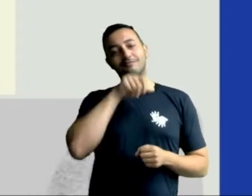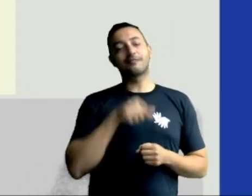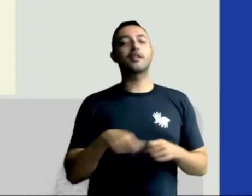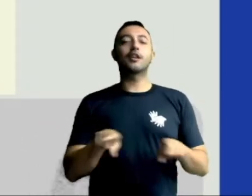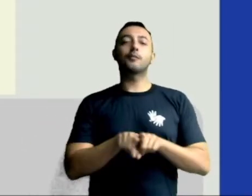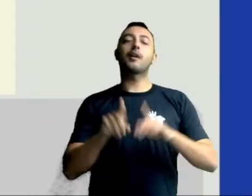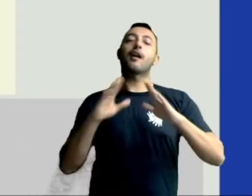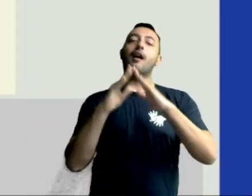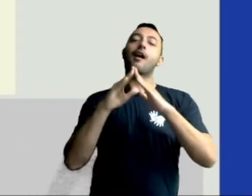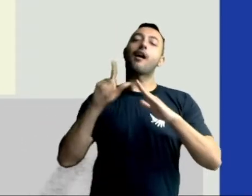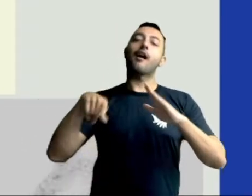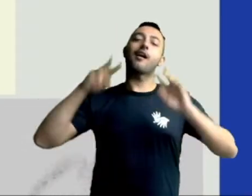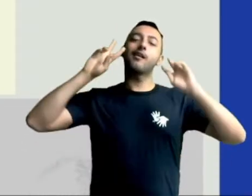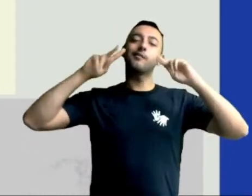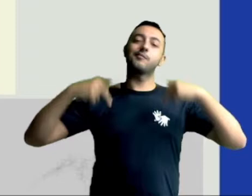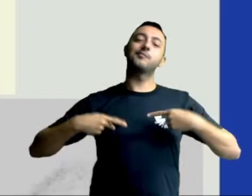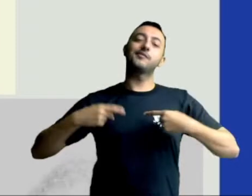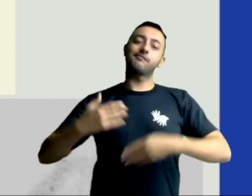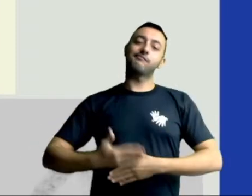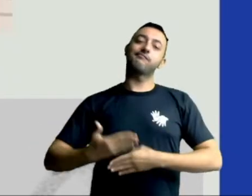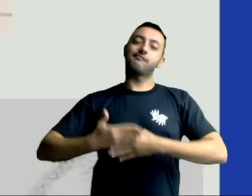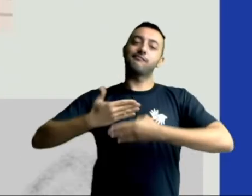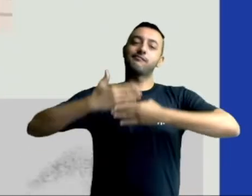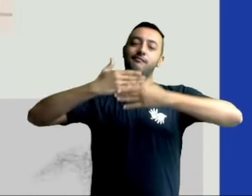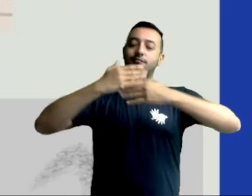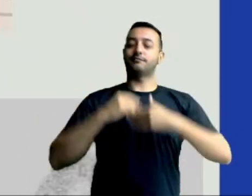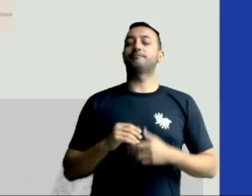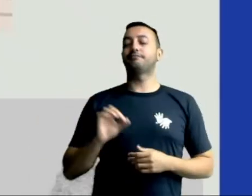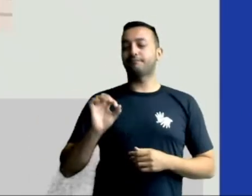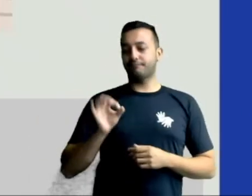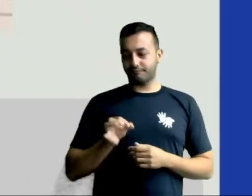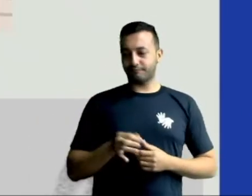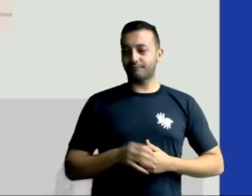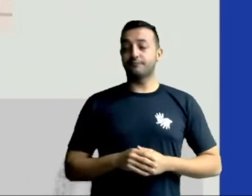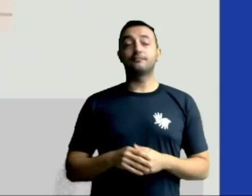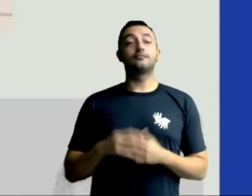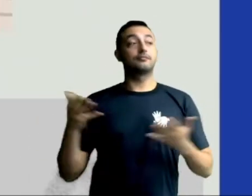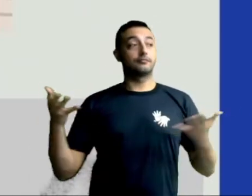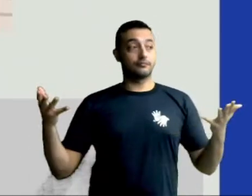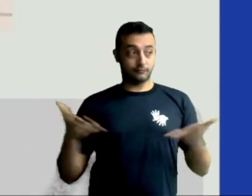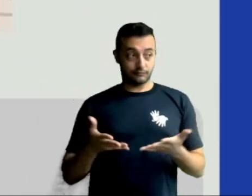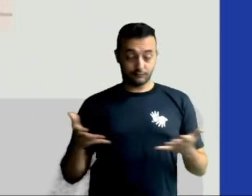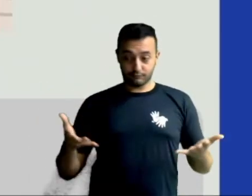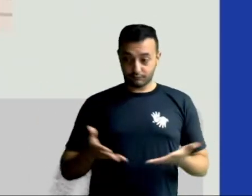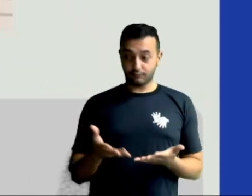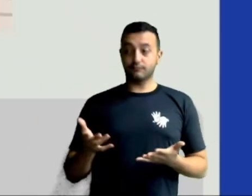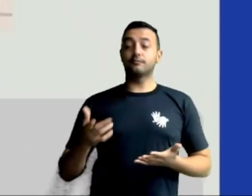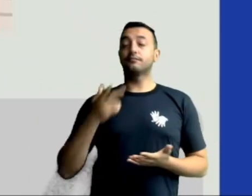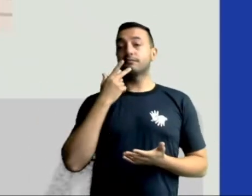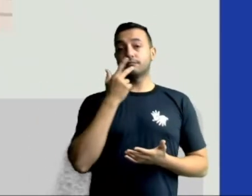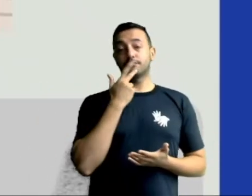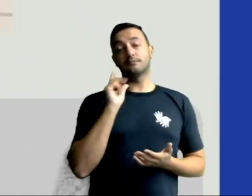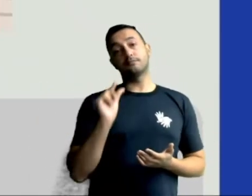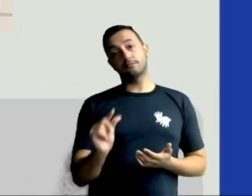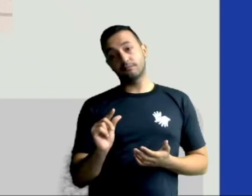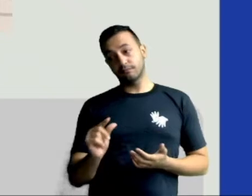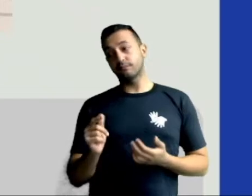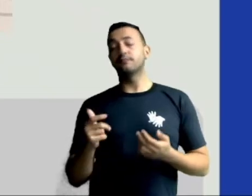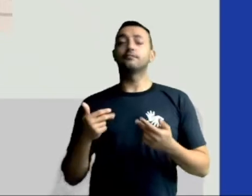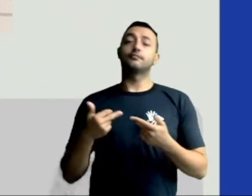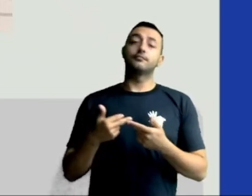construídas pelos seres humanos, isso mesmo. E hoje, pessoal, nós vamos falar um pouquinho sobre